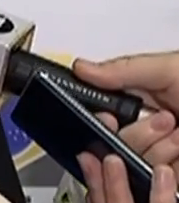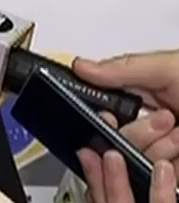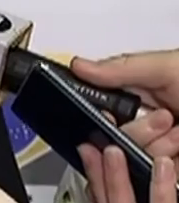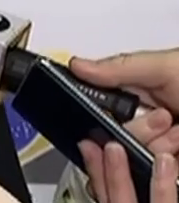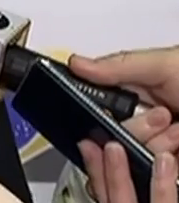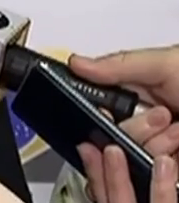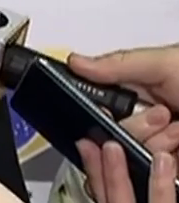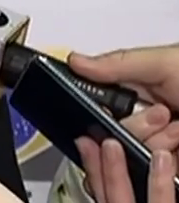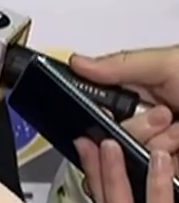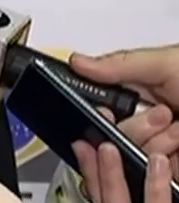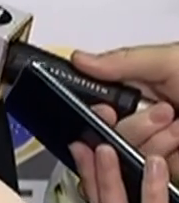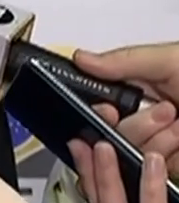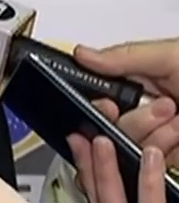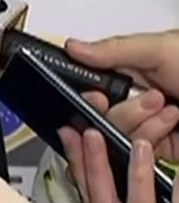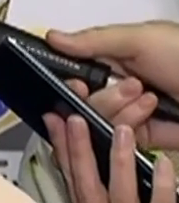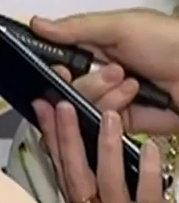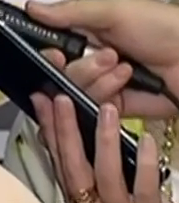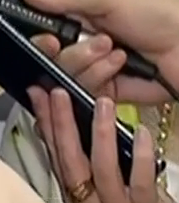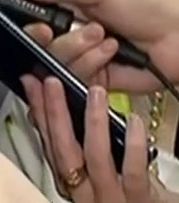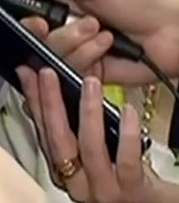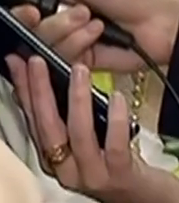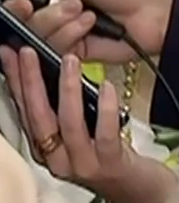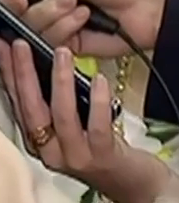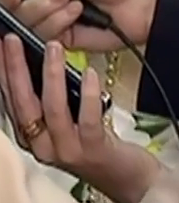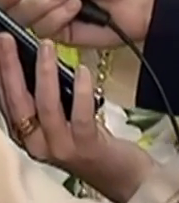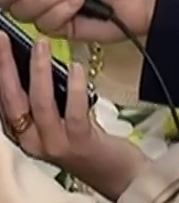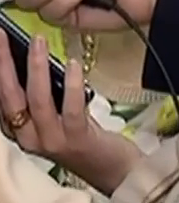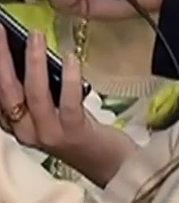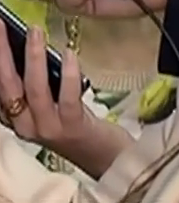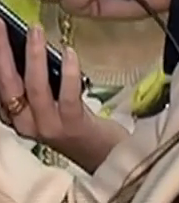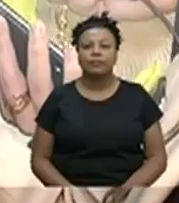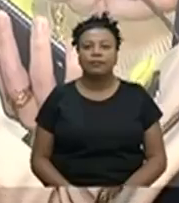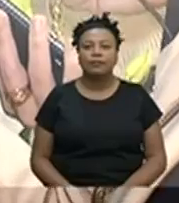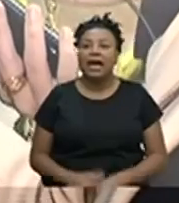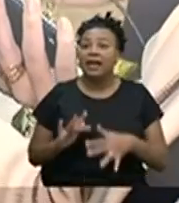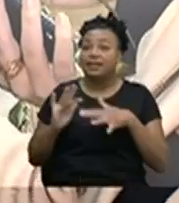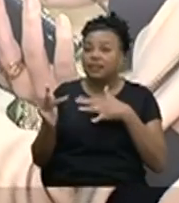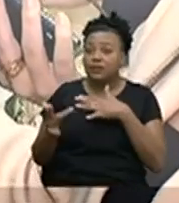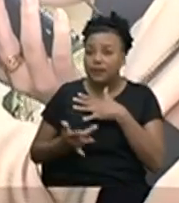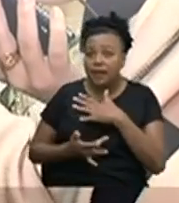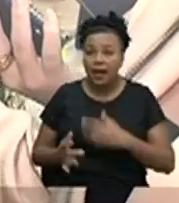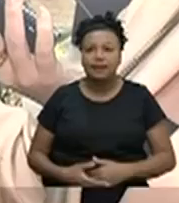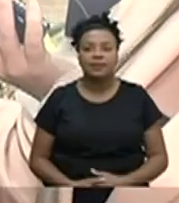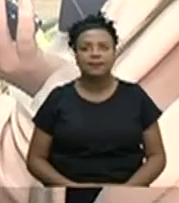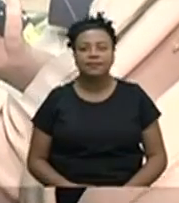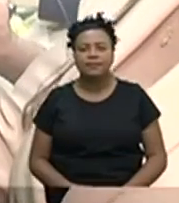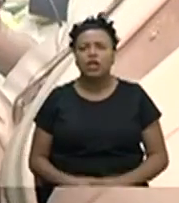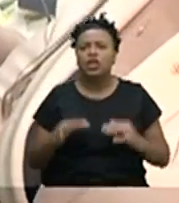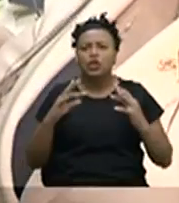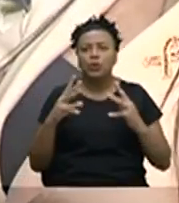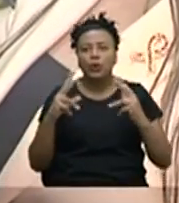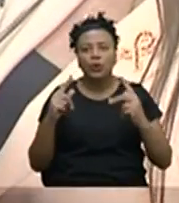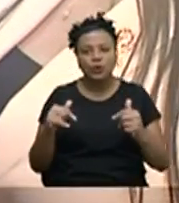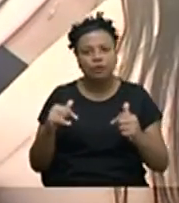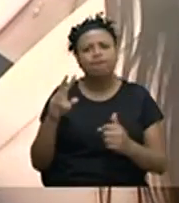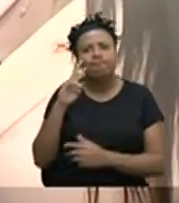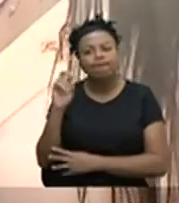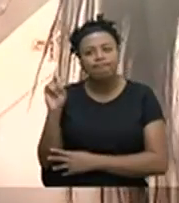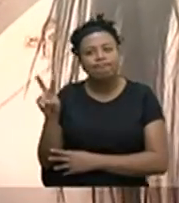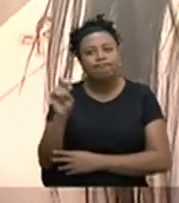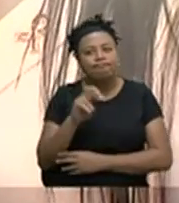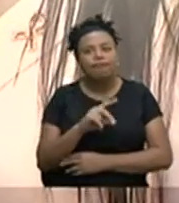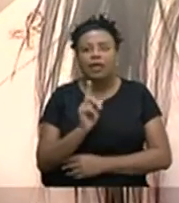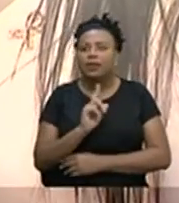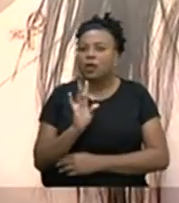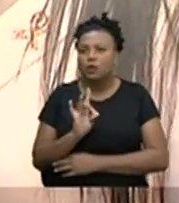escrita, falada, televisada, as redes sociais, todos vejam,